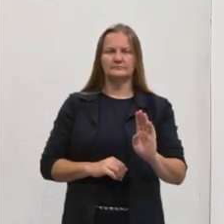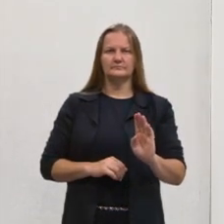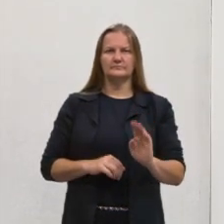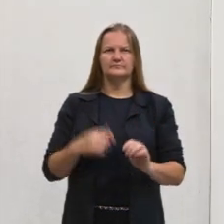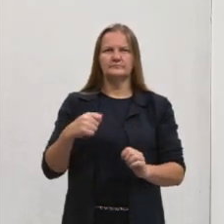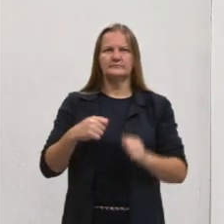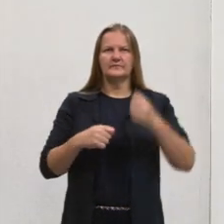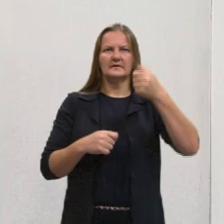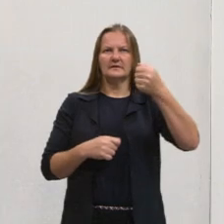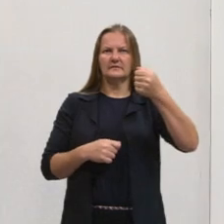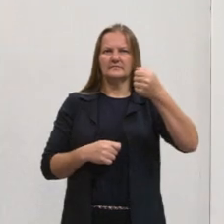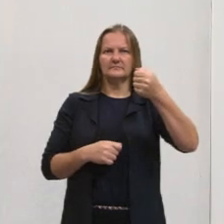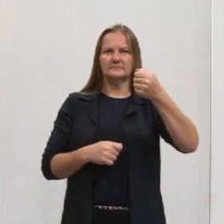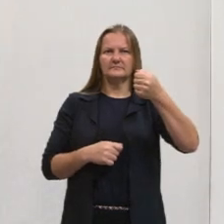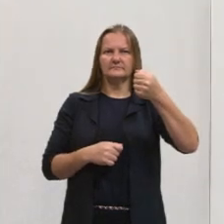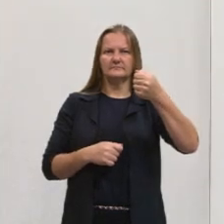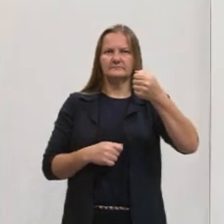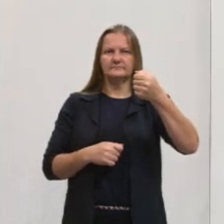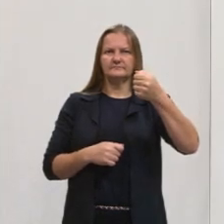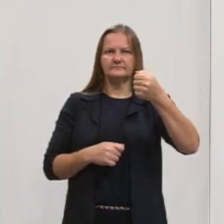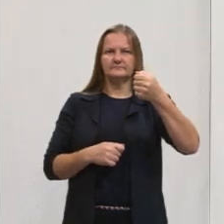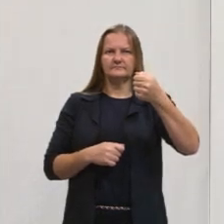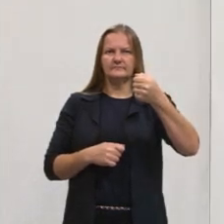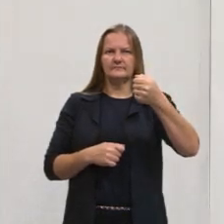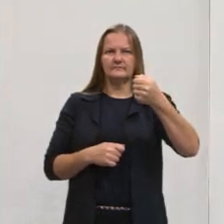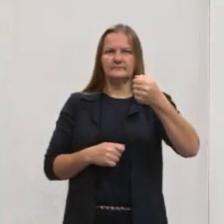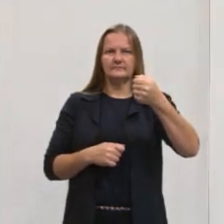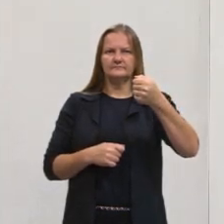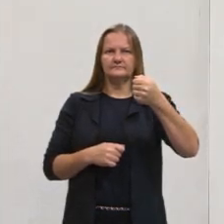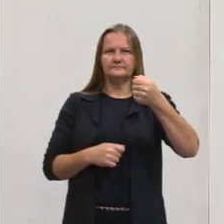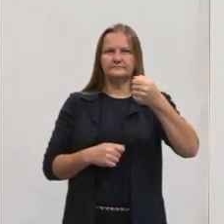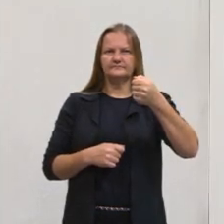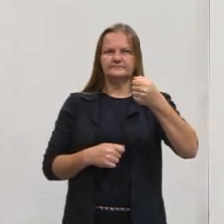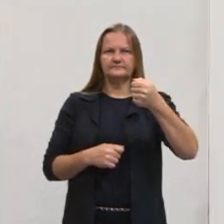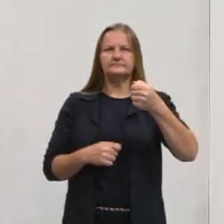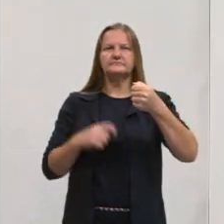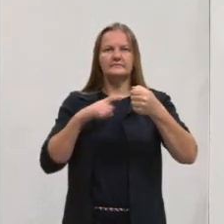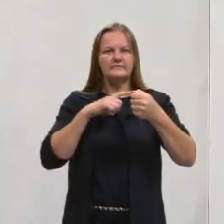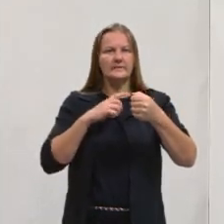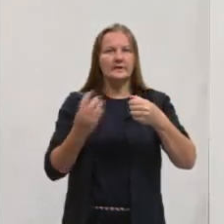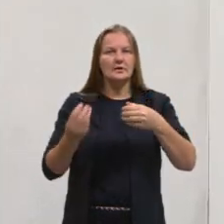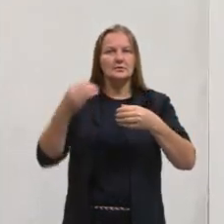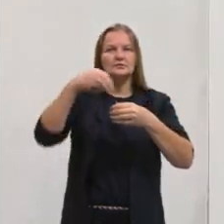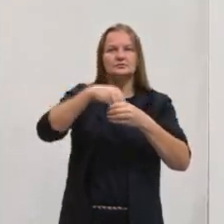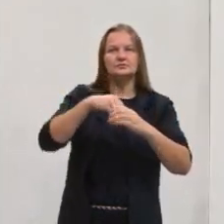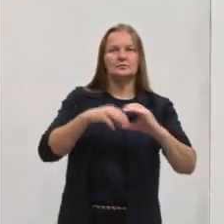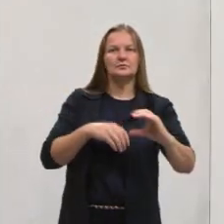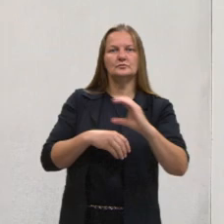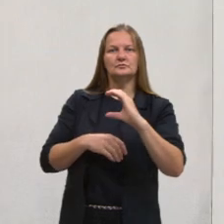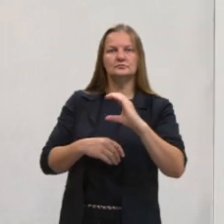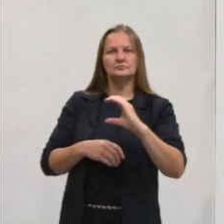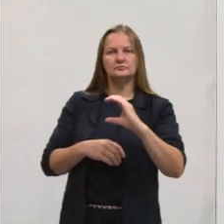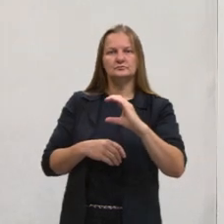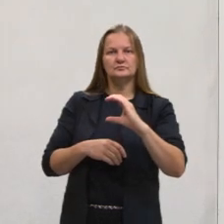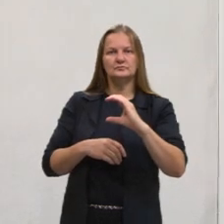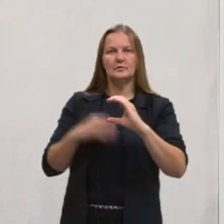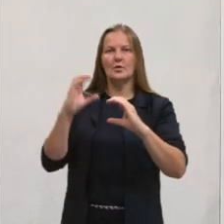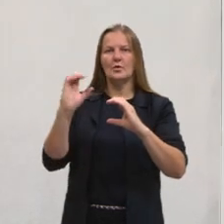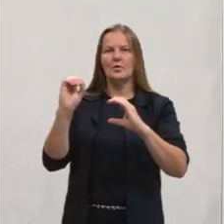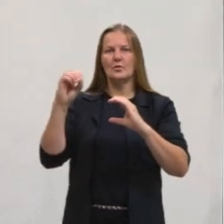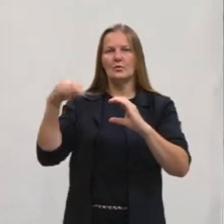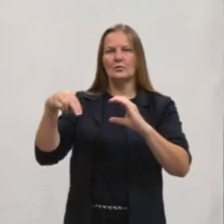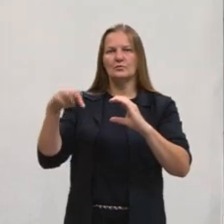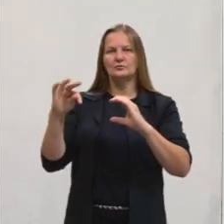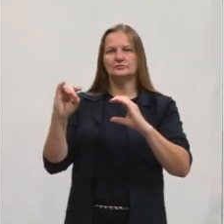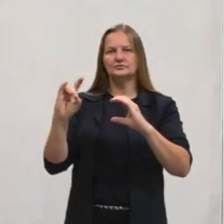a e se a espacinho está contido ou não um bebê